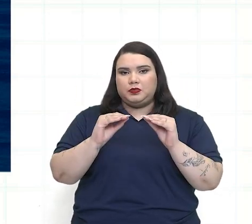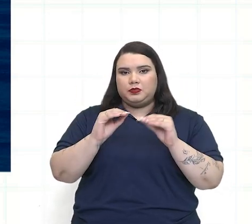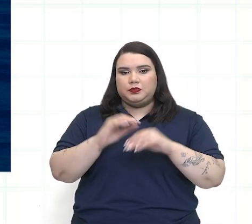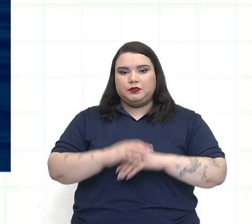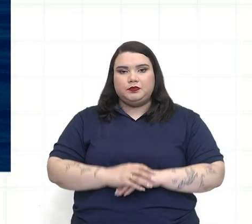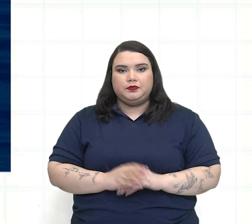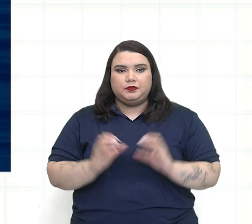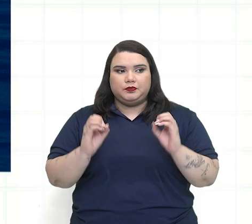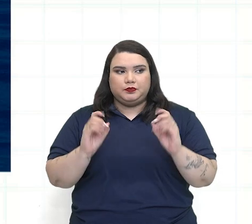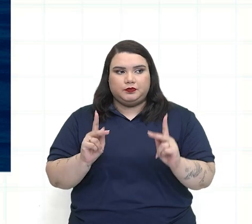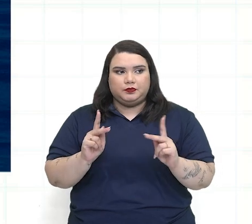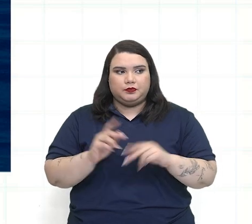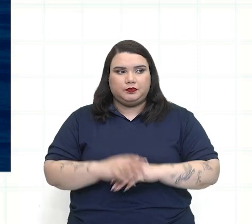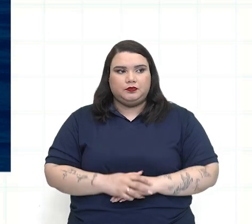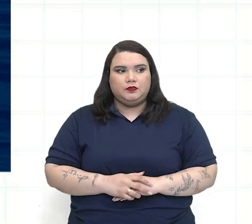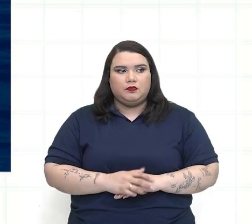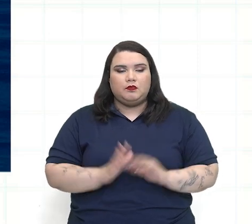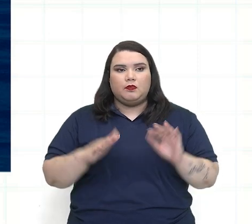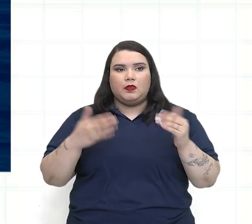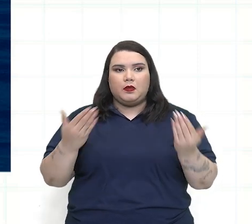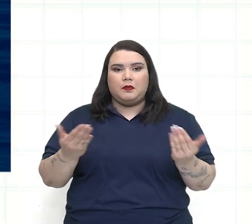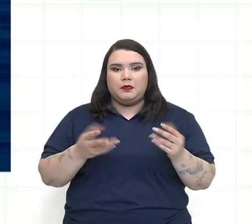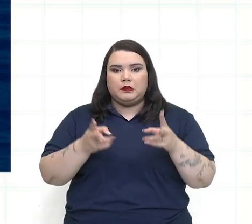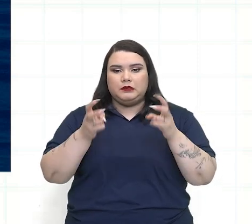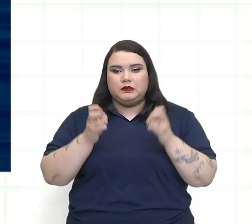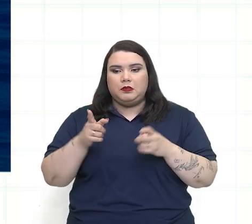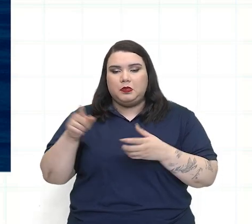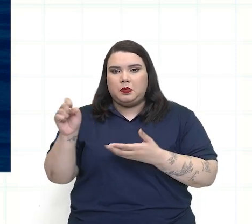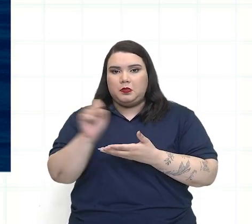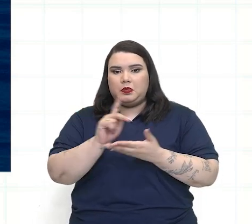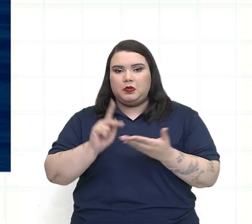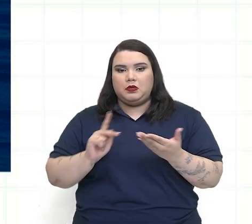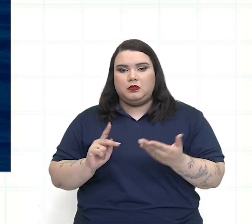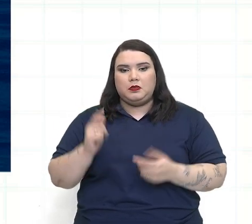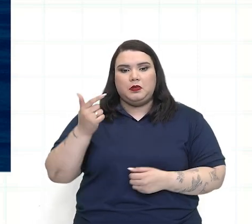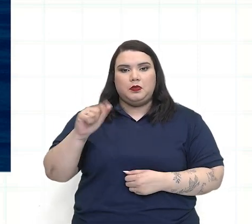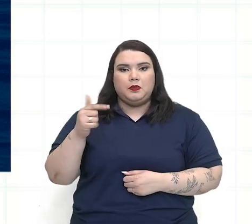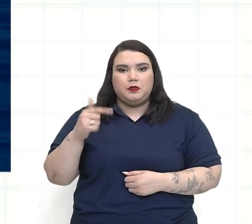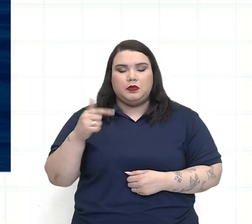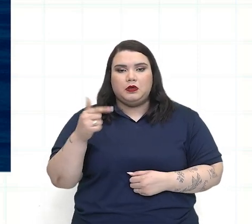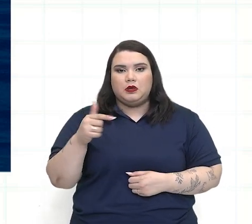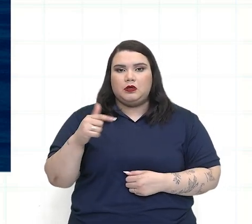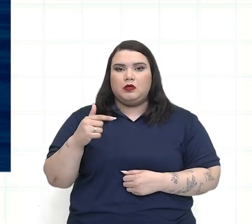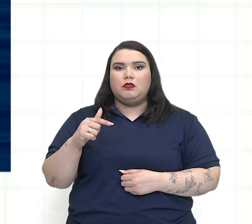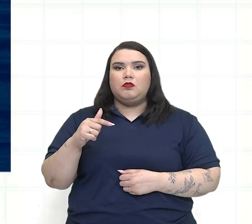noite, certo? Então, observaram que esse poema, ele não tem